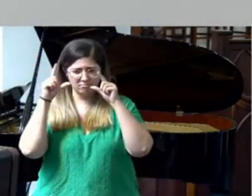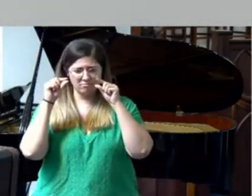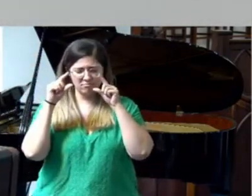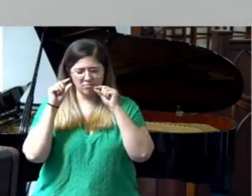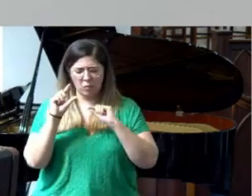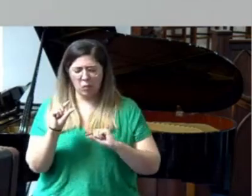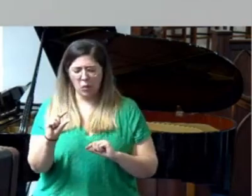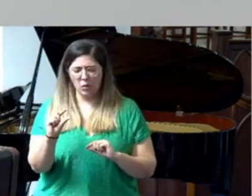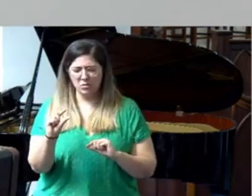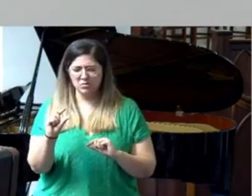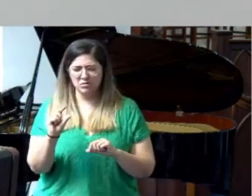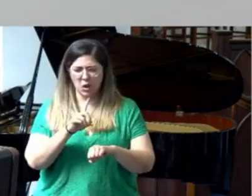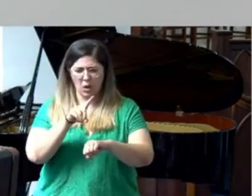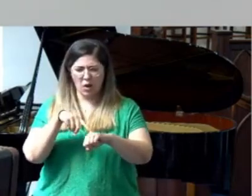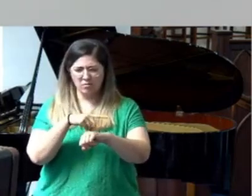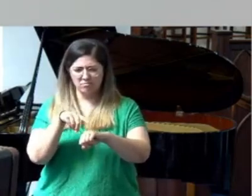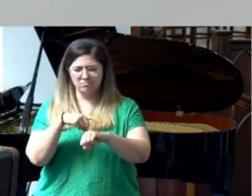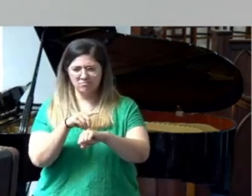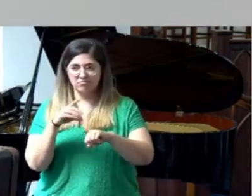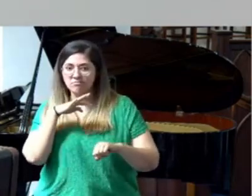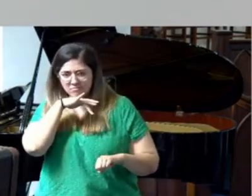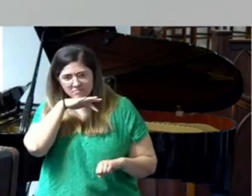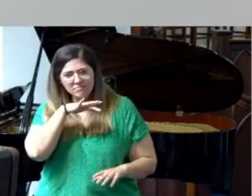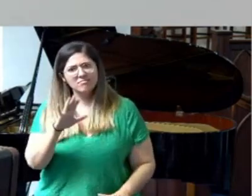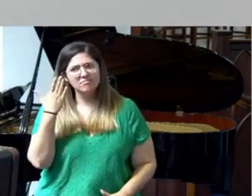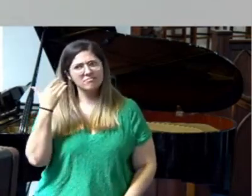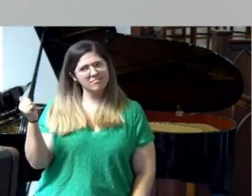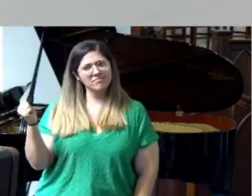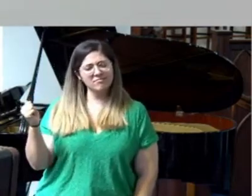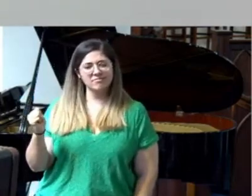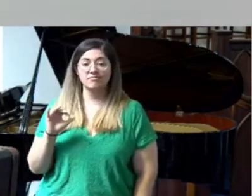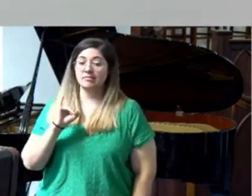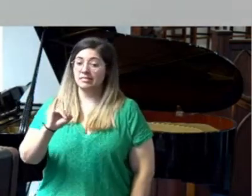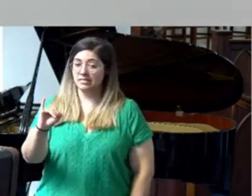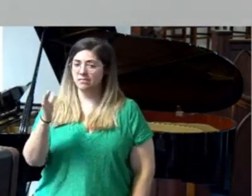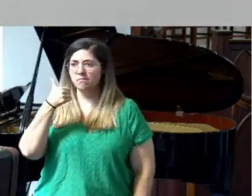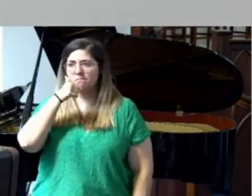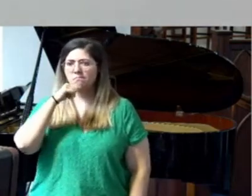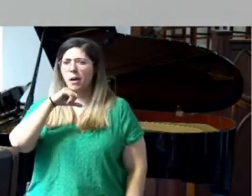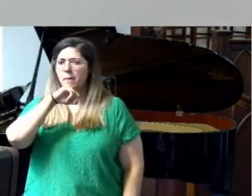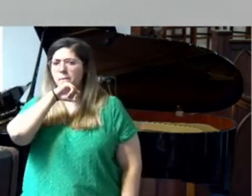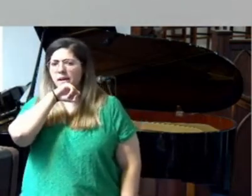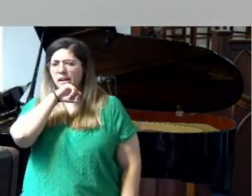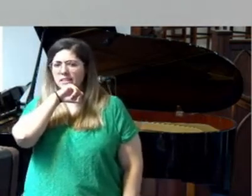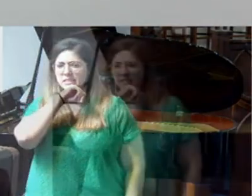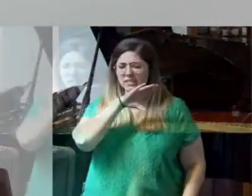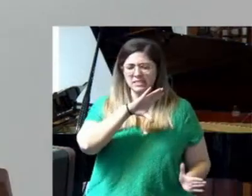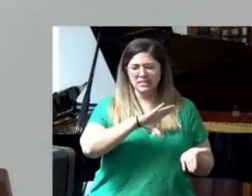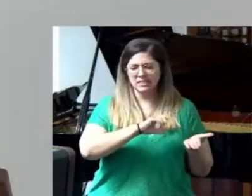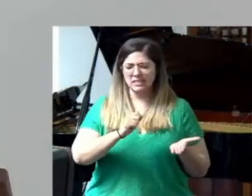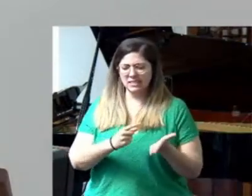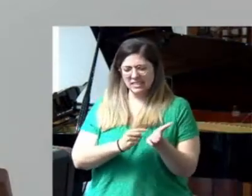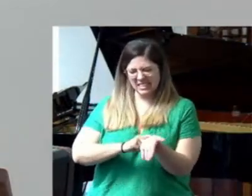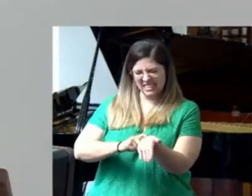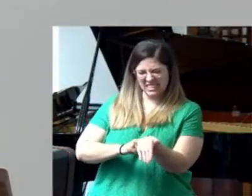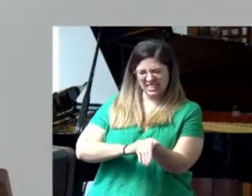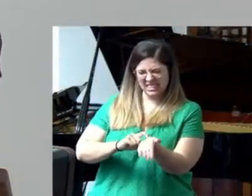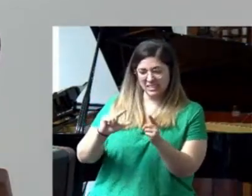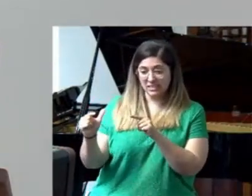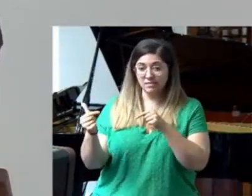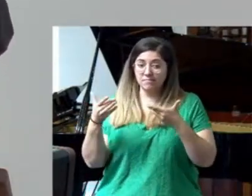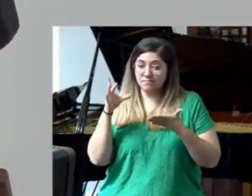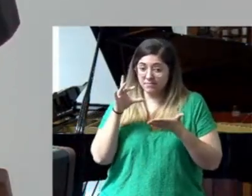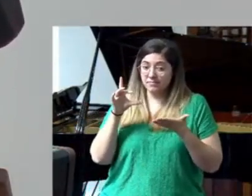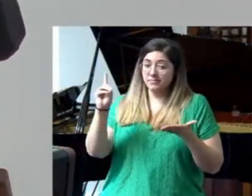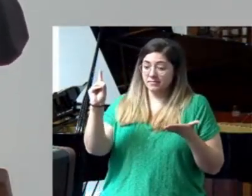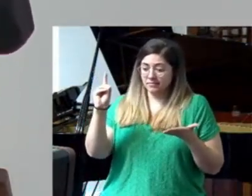faz com que o dia fique ruim? Quem de nós não sabe que se um pai levar um filho à ira, ele está indo contra